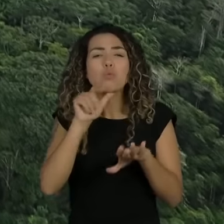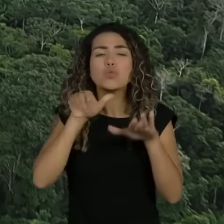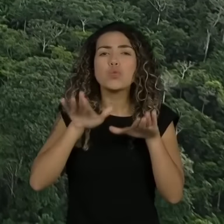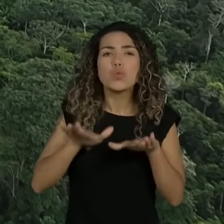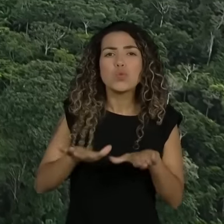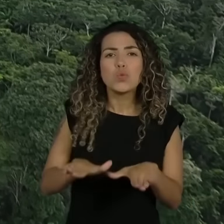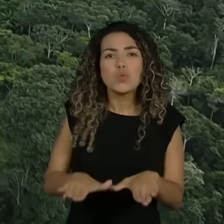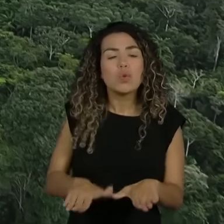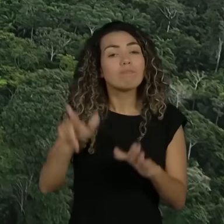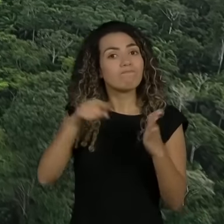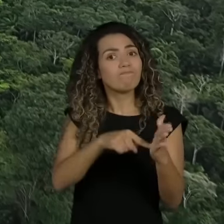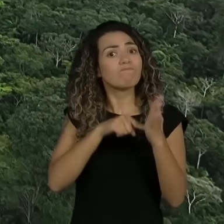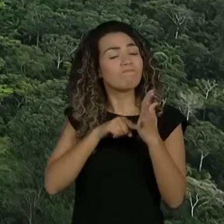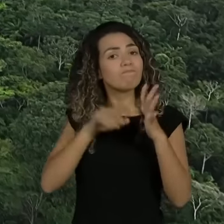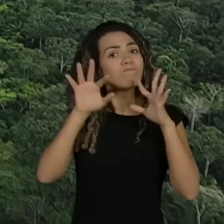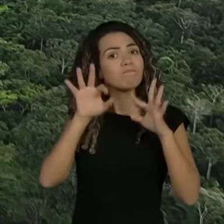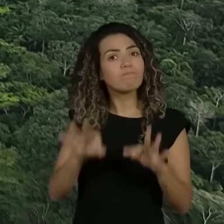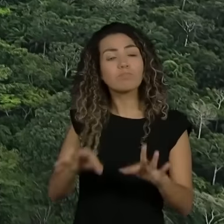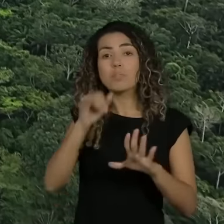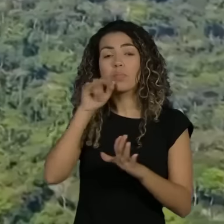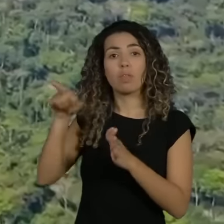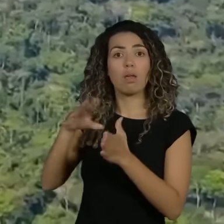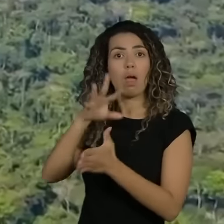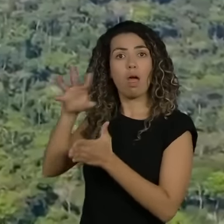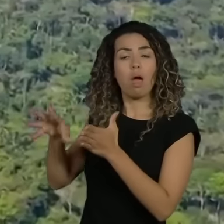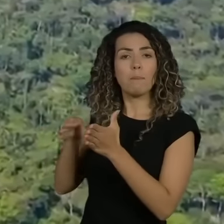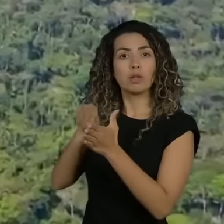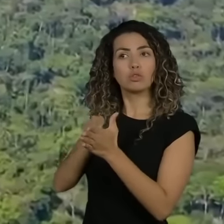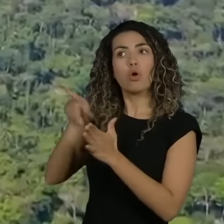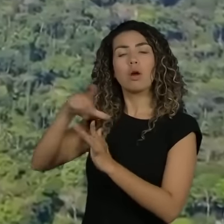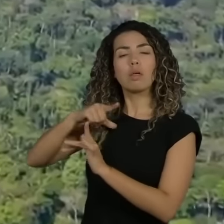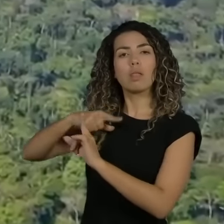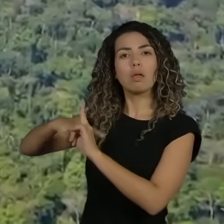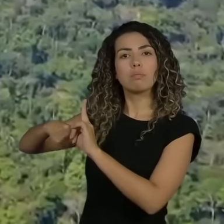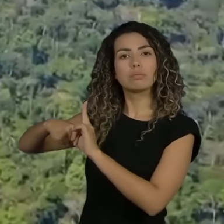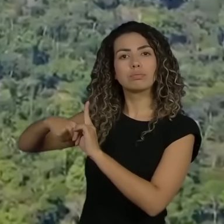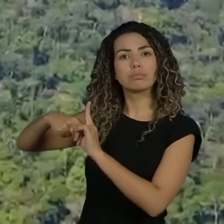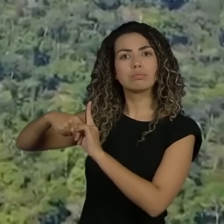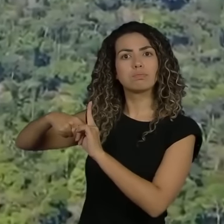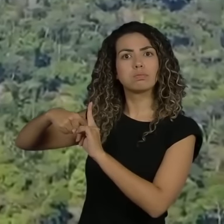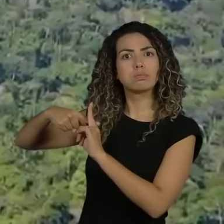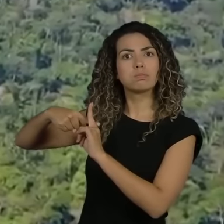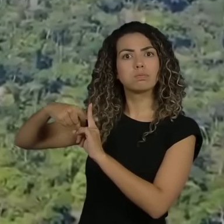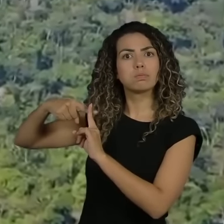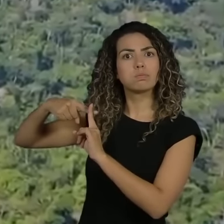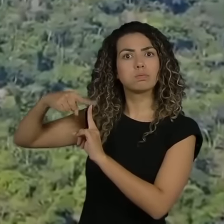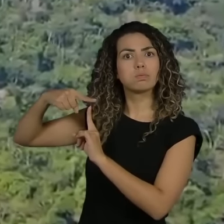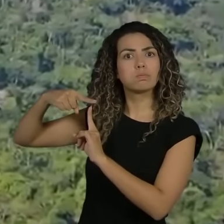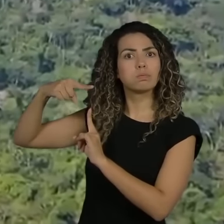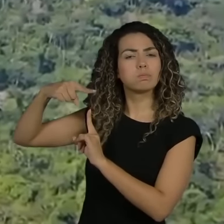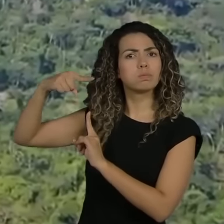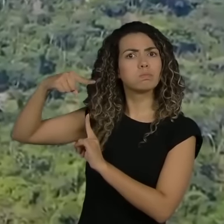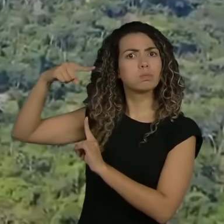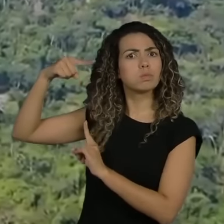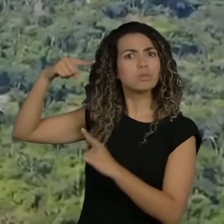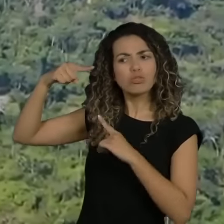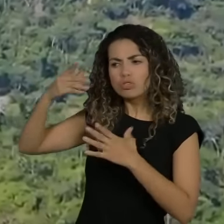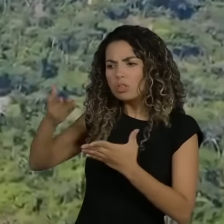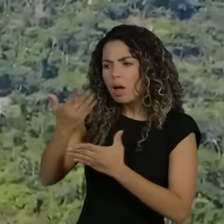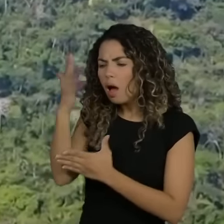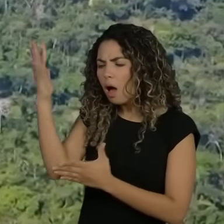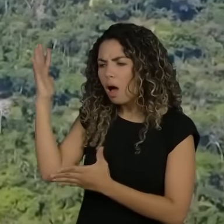que enquanto a temperatura média na Amazônia subiu no mesmo ritmo observado no planeta como um todo, a partir